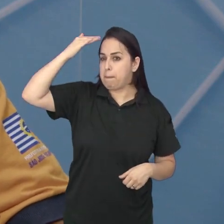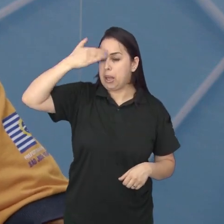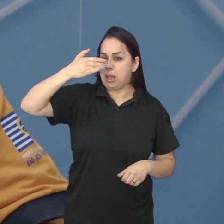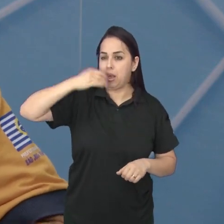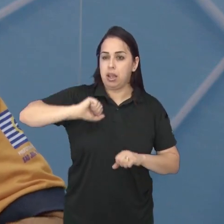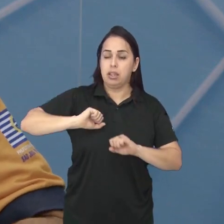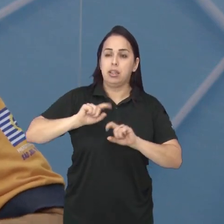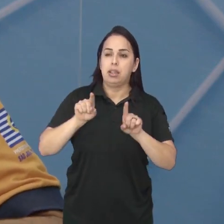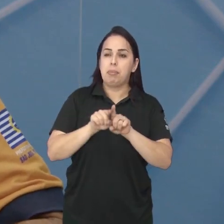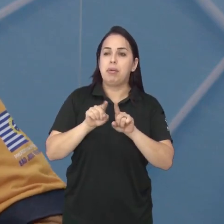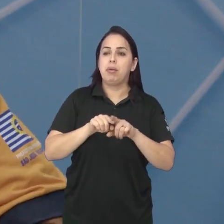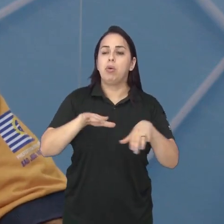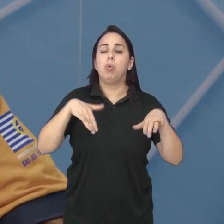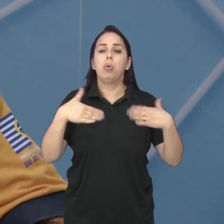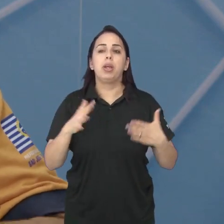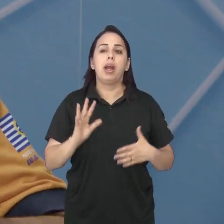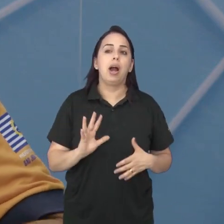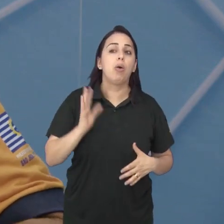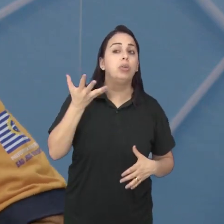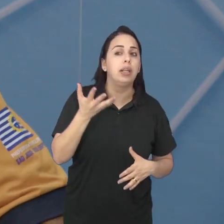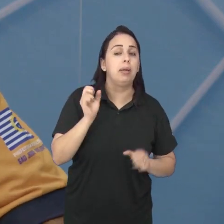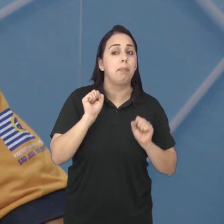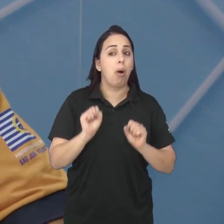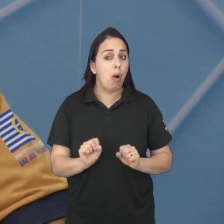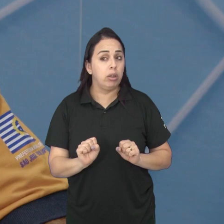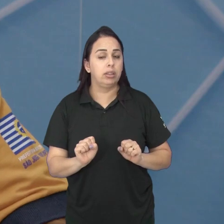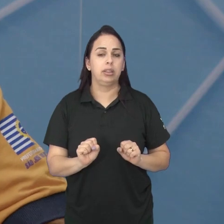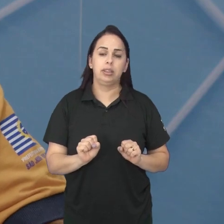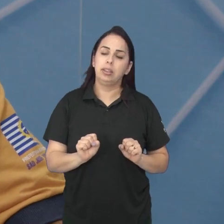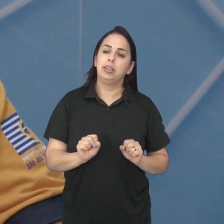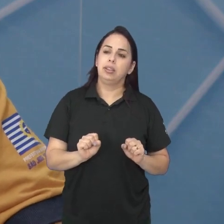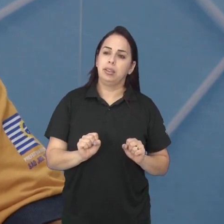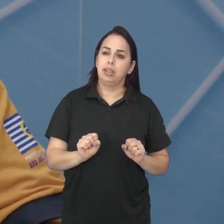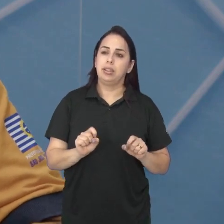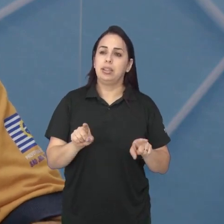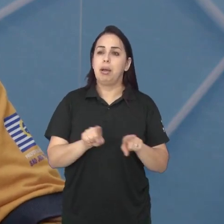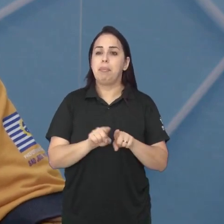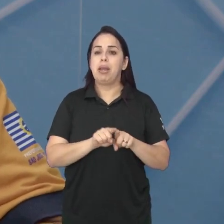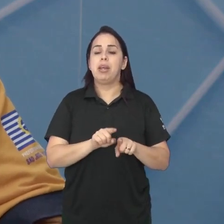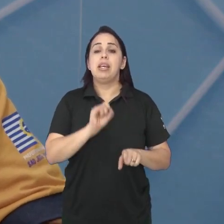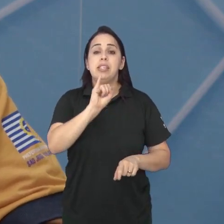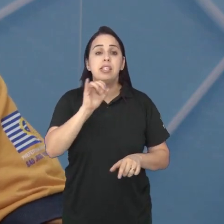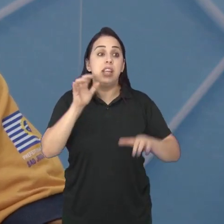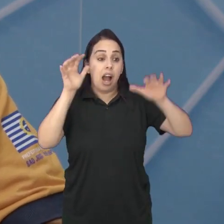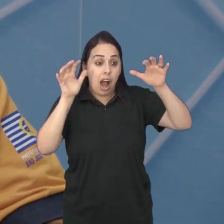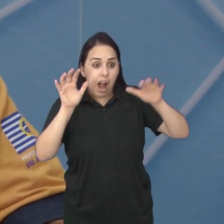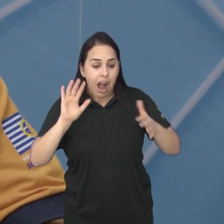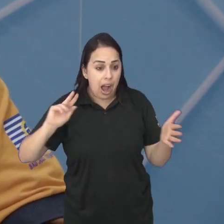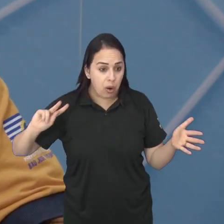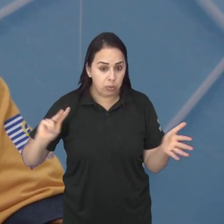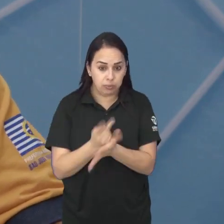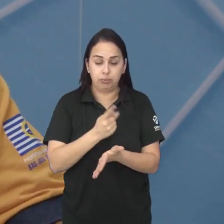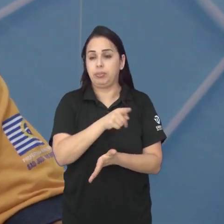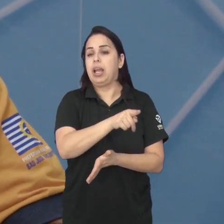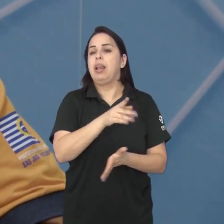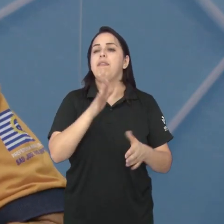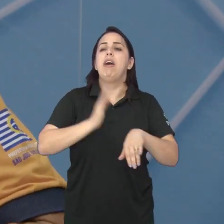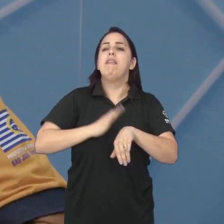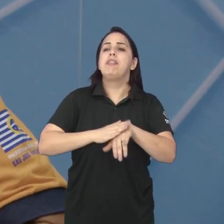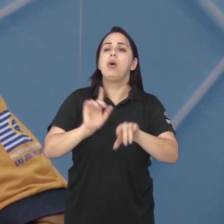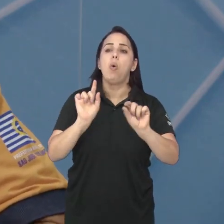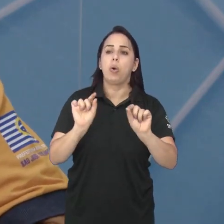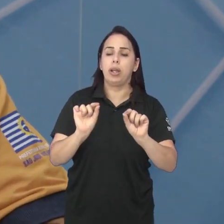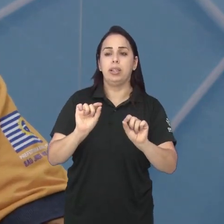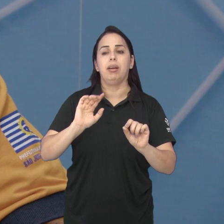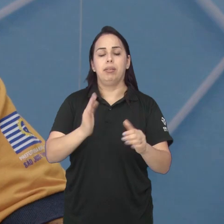do qual o grau de risco que ele pode estar sujeito, né, então, e também quais as medidas que ele deve tomar. Então isso ajuda